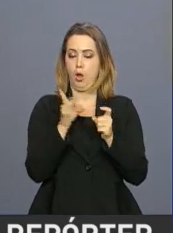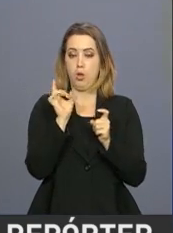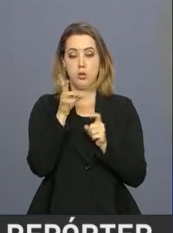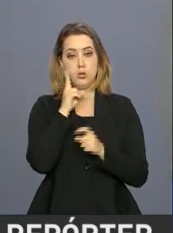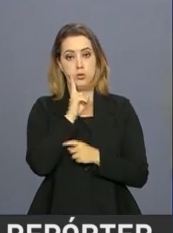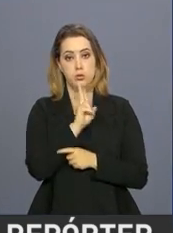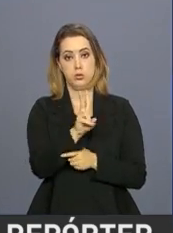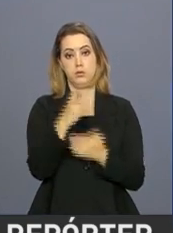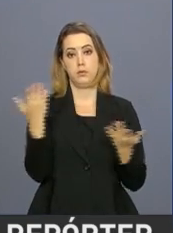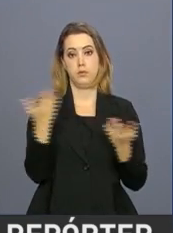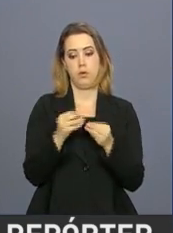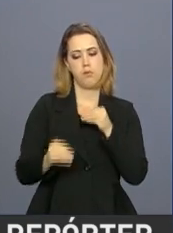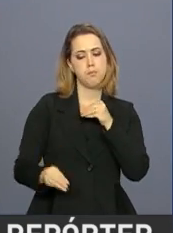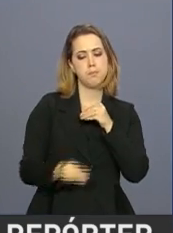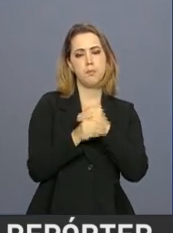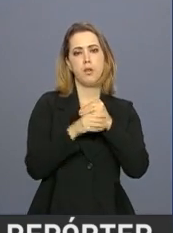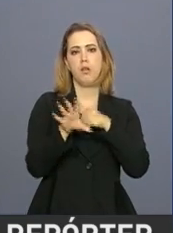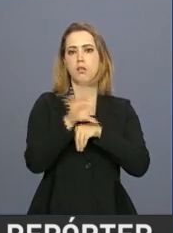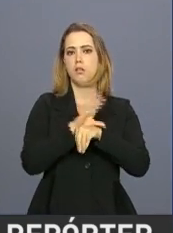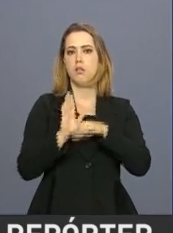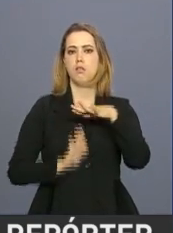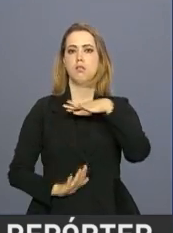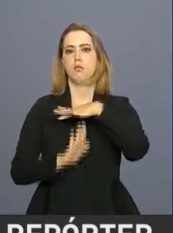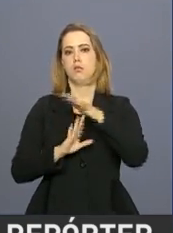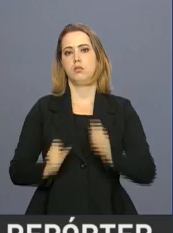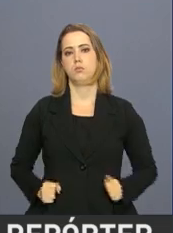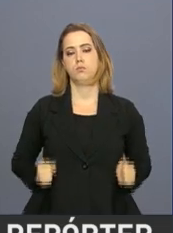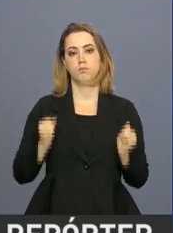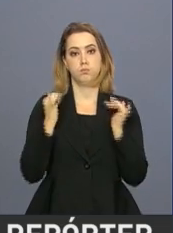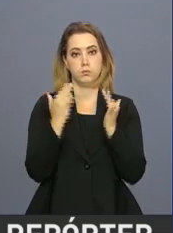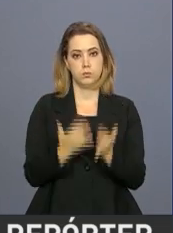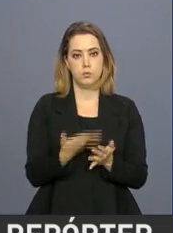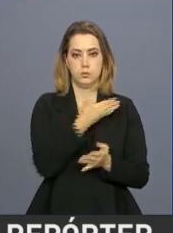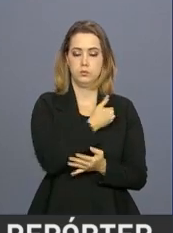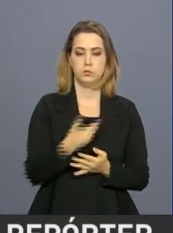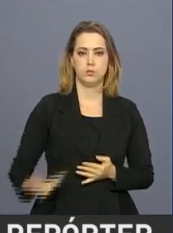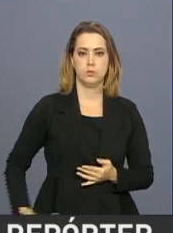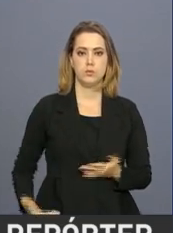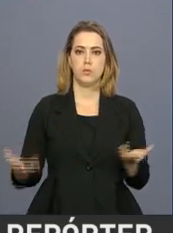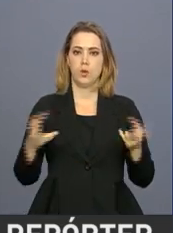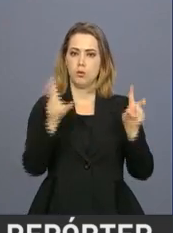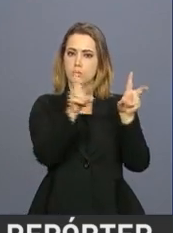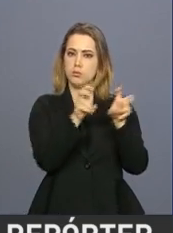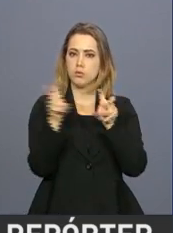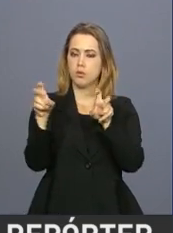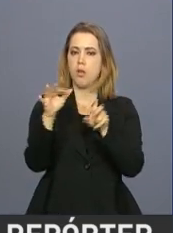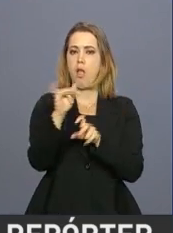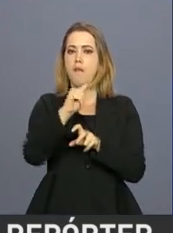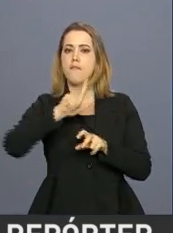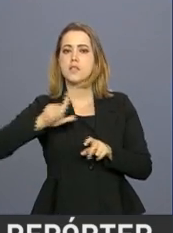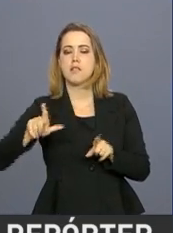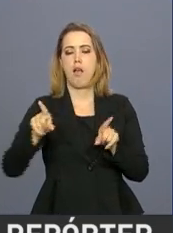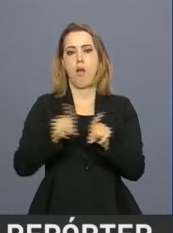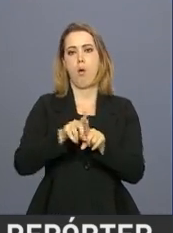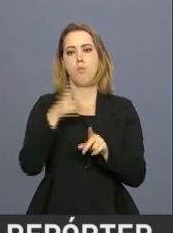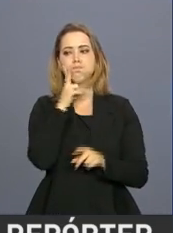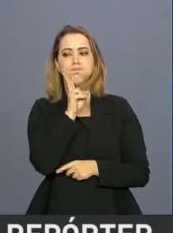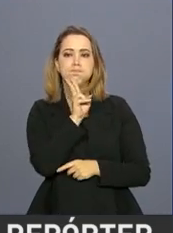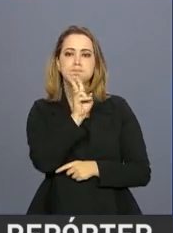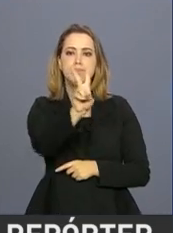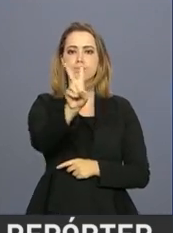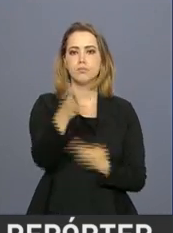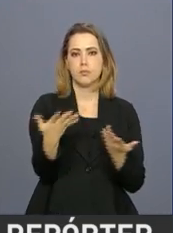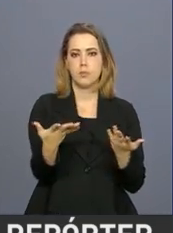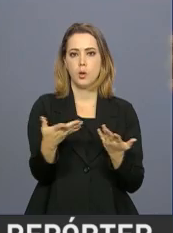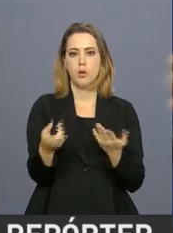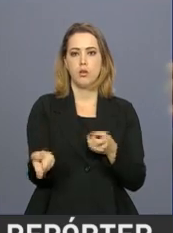verificar a questão do teto dos gastos públicos, né? Que é uma medida de natureza fiscal, mas que visa exatamente